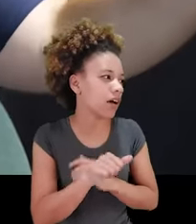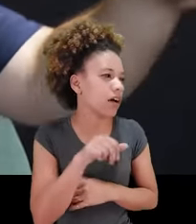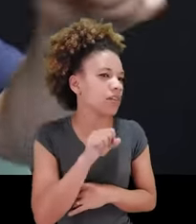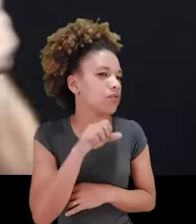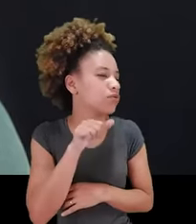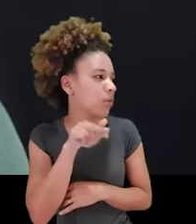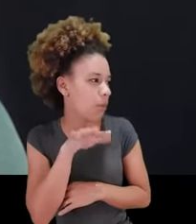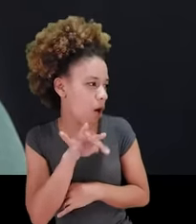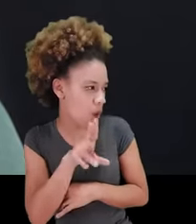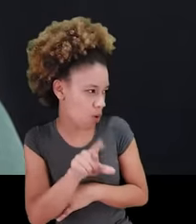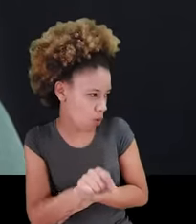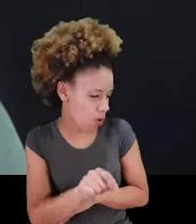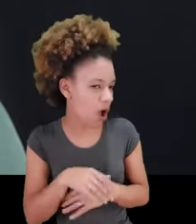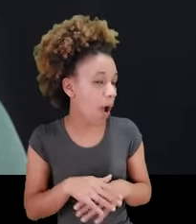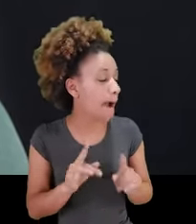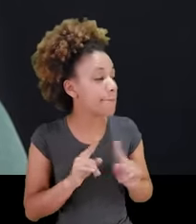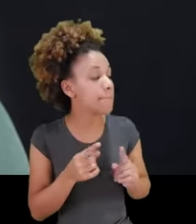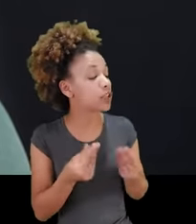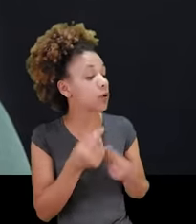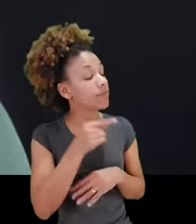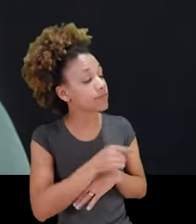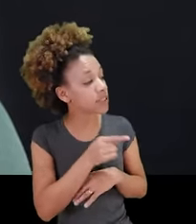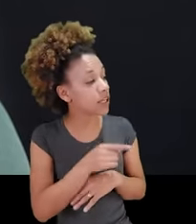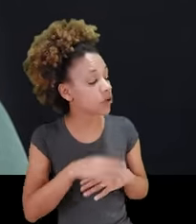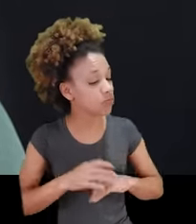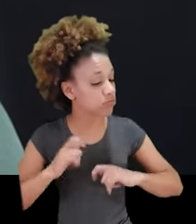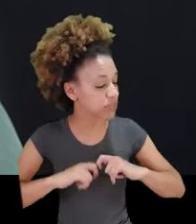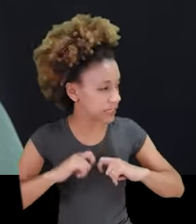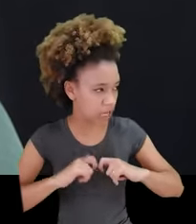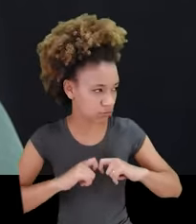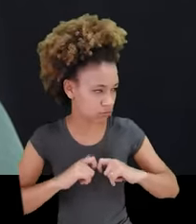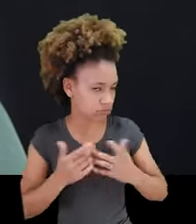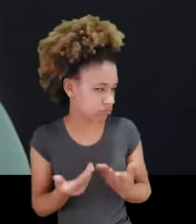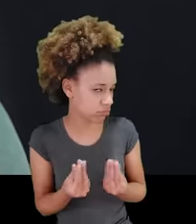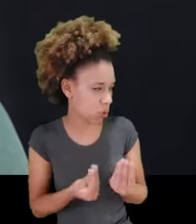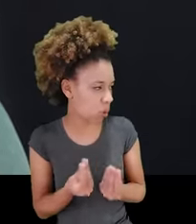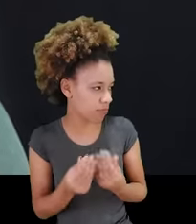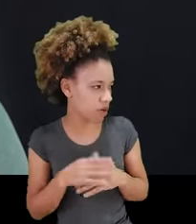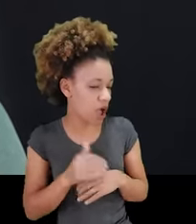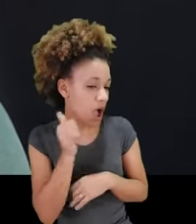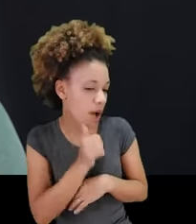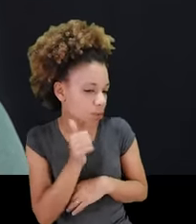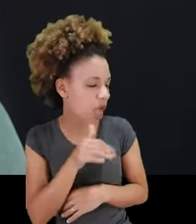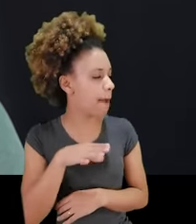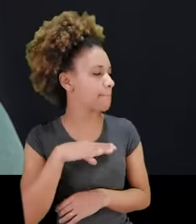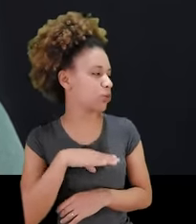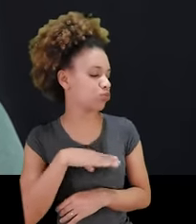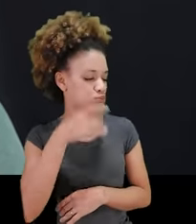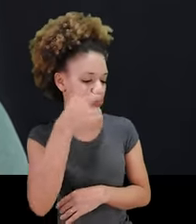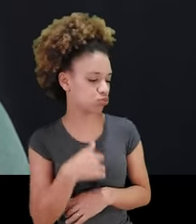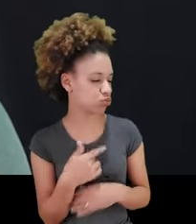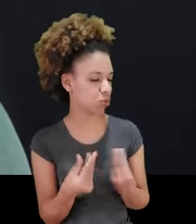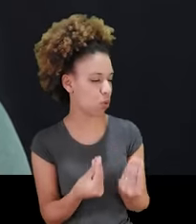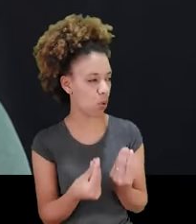que, sabe, como é que é vocês aqui com a coisa sexual? Como é que é a mulher portuguesa?